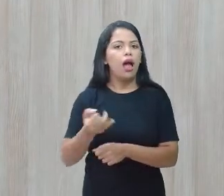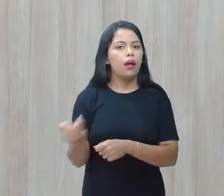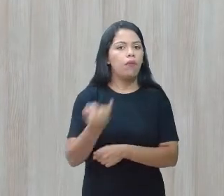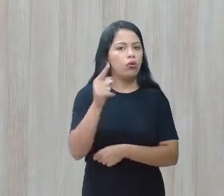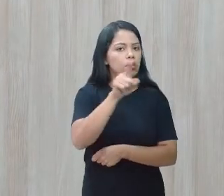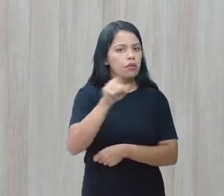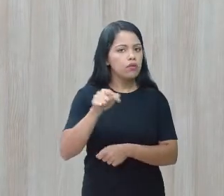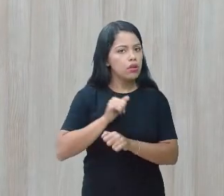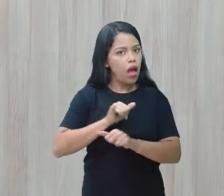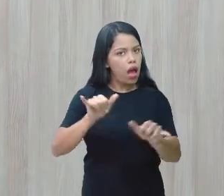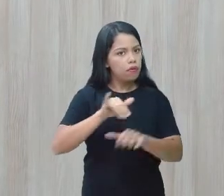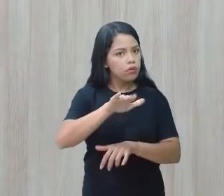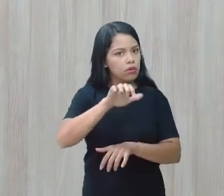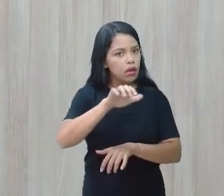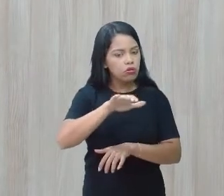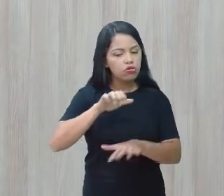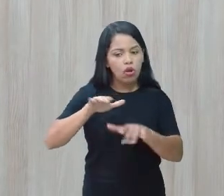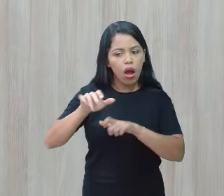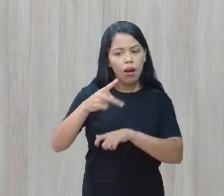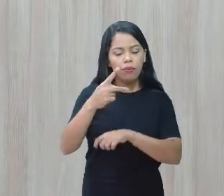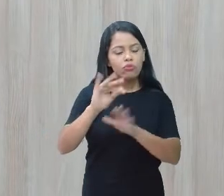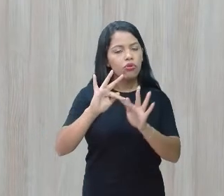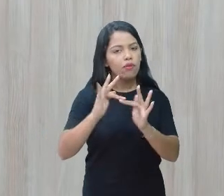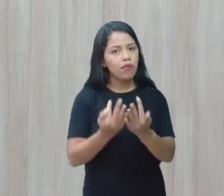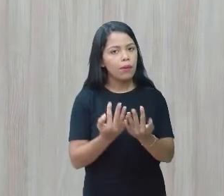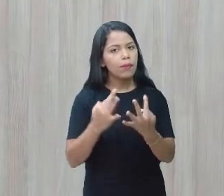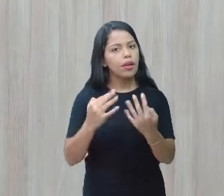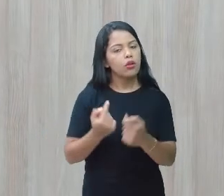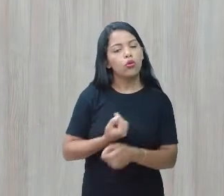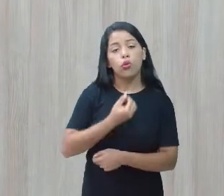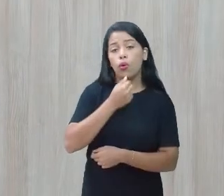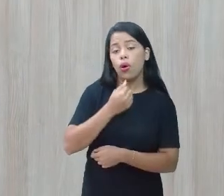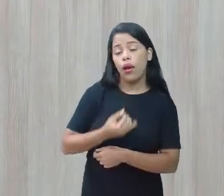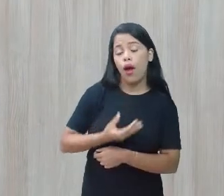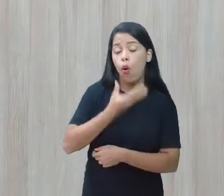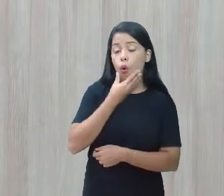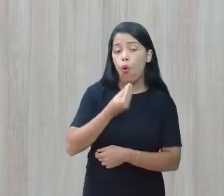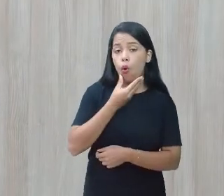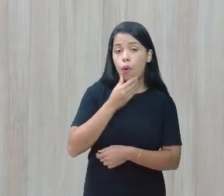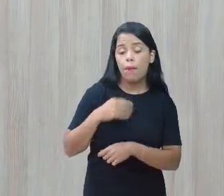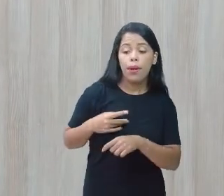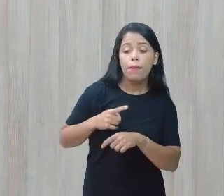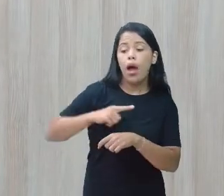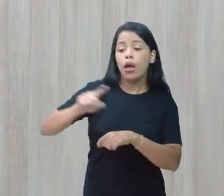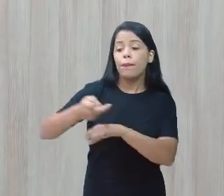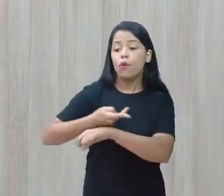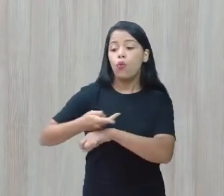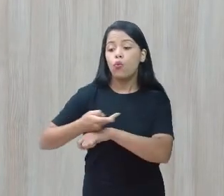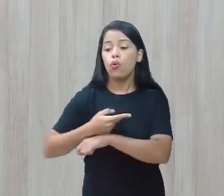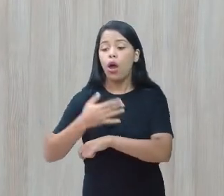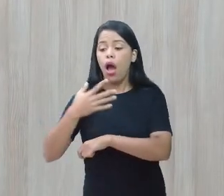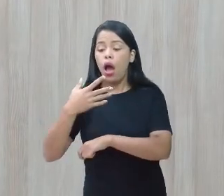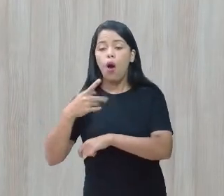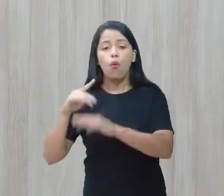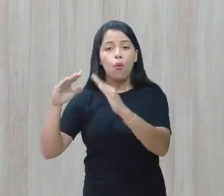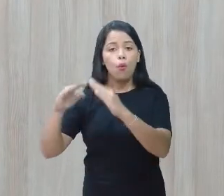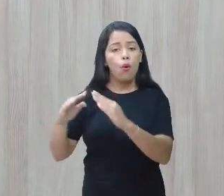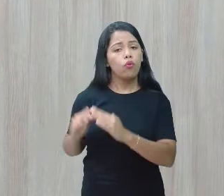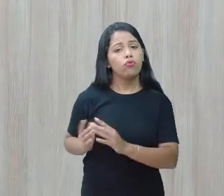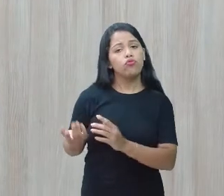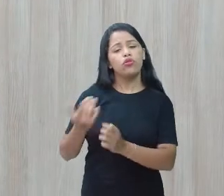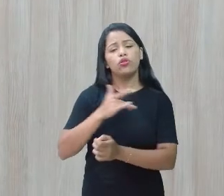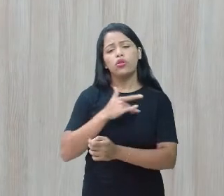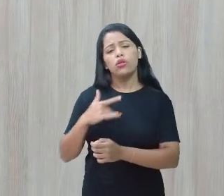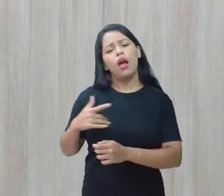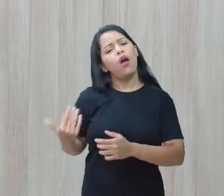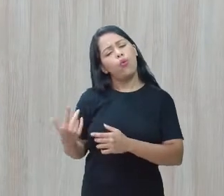vocês chamem os familiares de vocês, no caso os homens, para procurar um posto de saúde, ir lá verificar